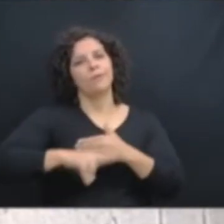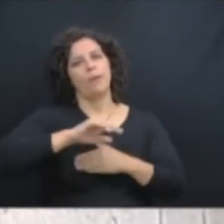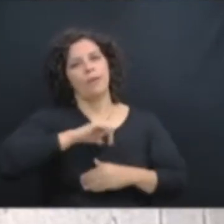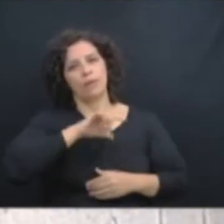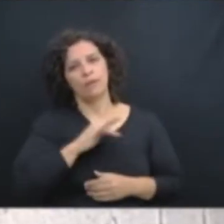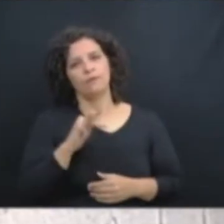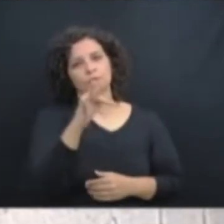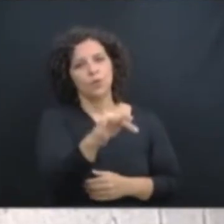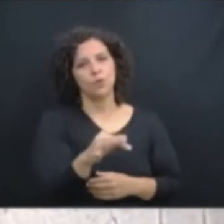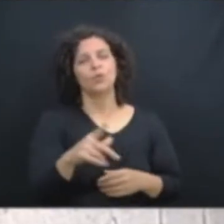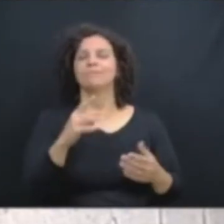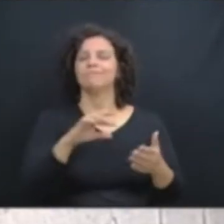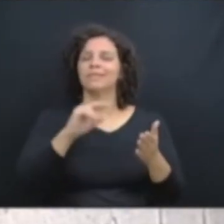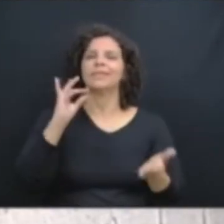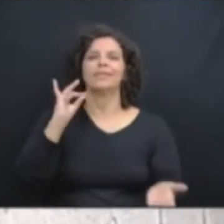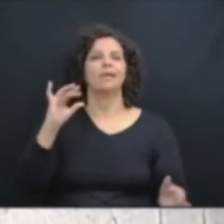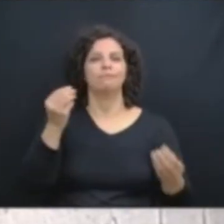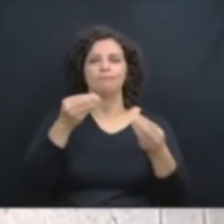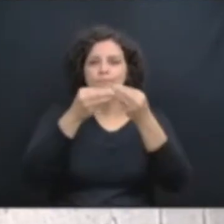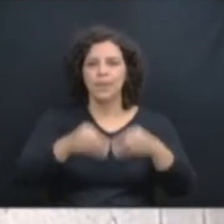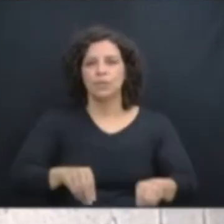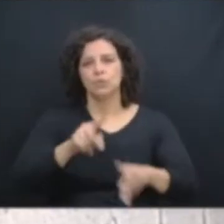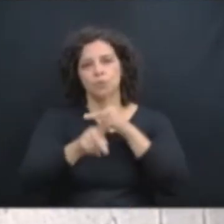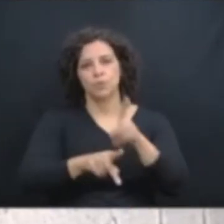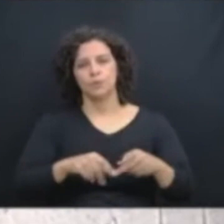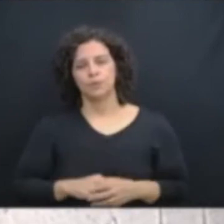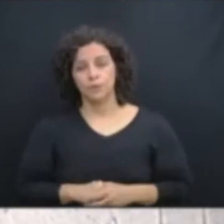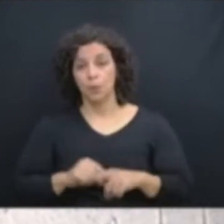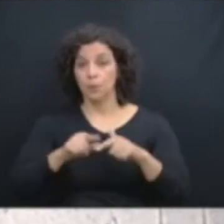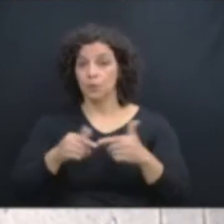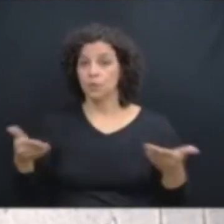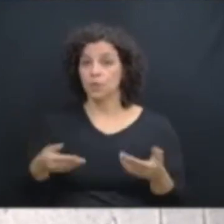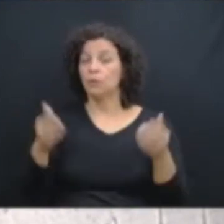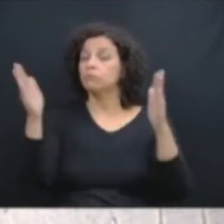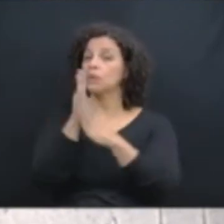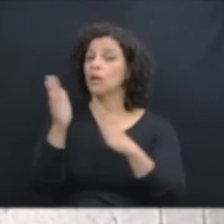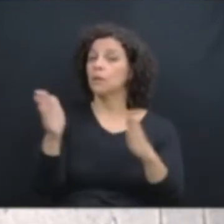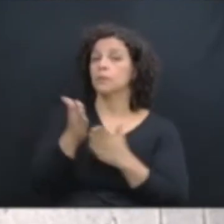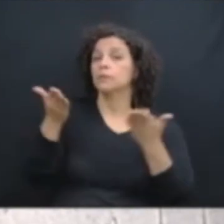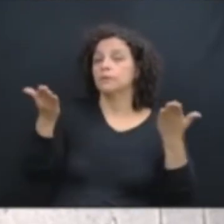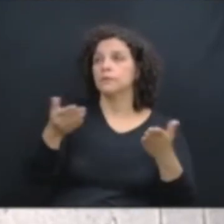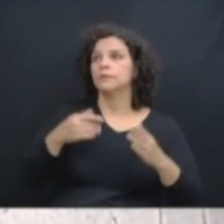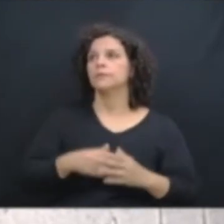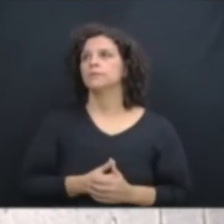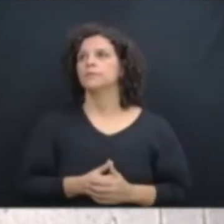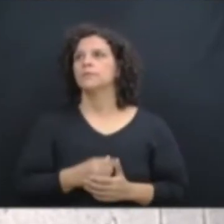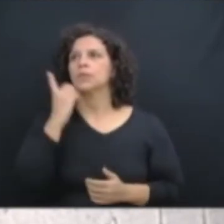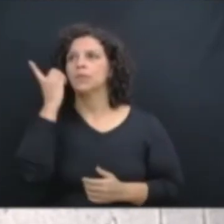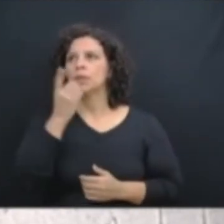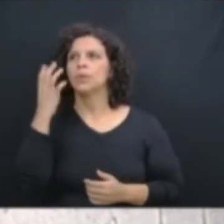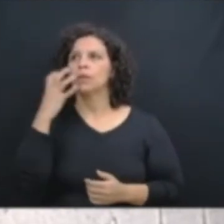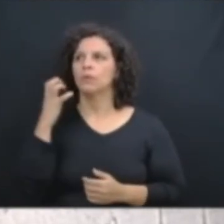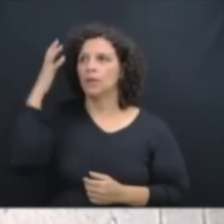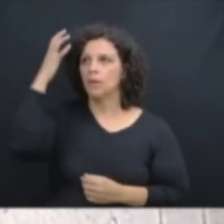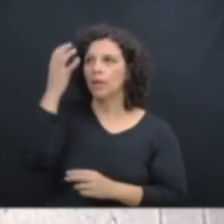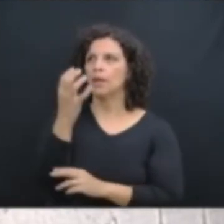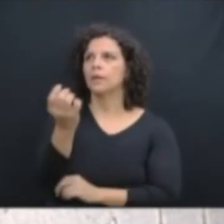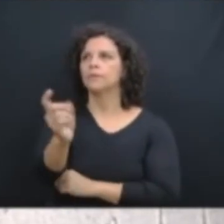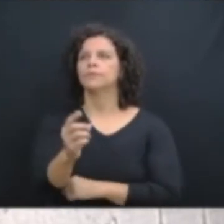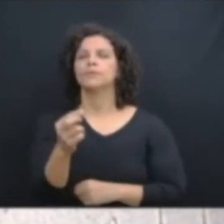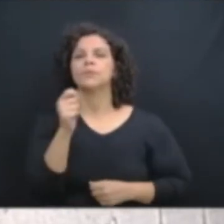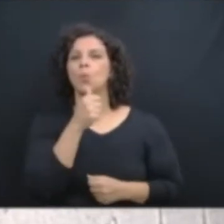consequências que são fatídicas para o povo. Por isso, eu quero parabenizar aqui o deputado Renato, o